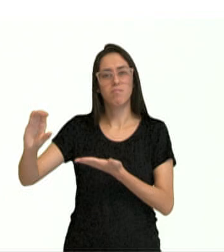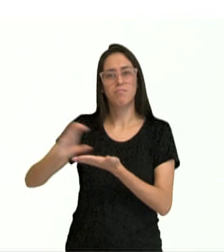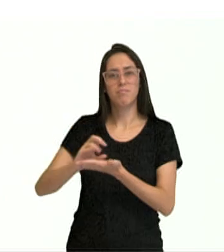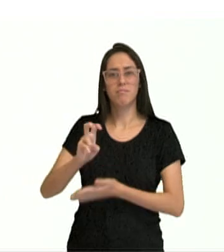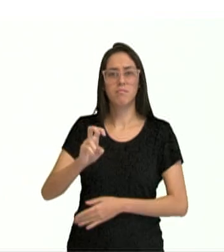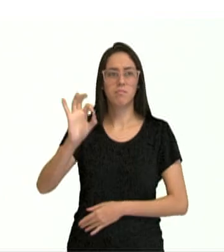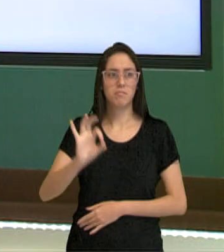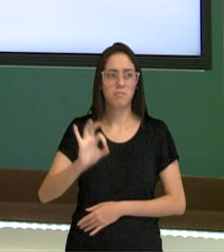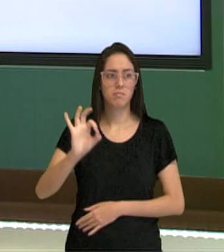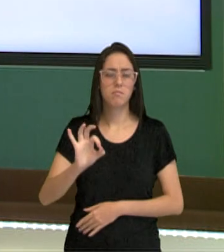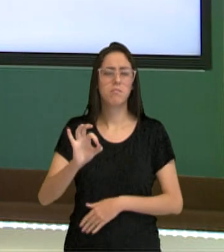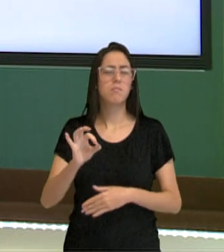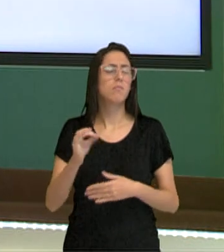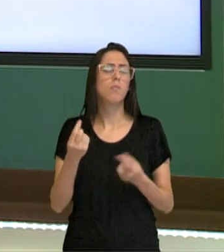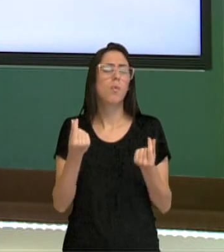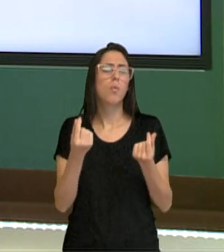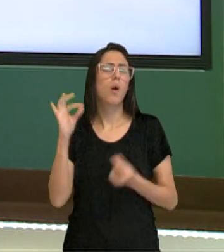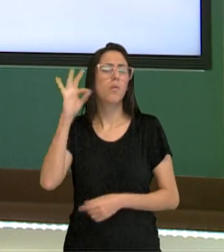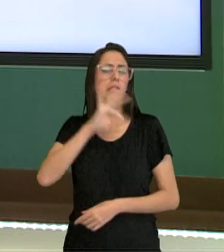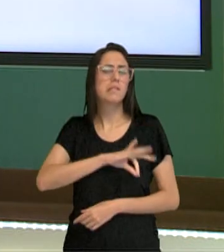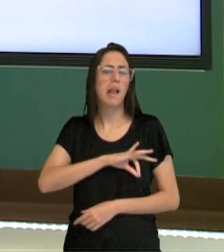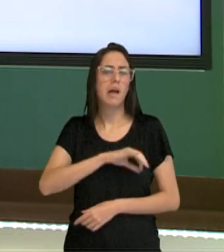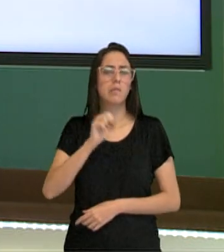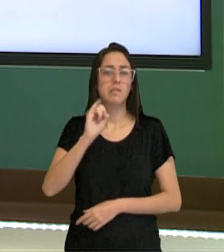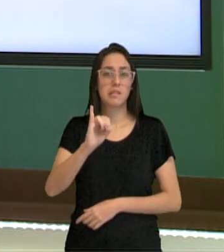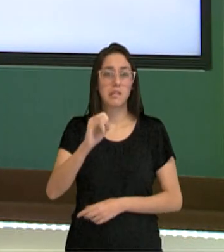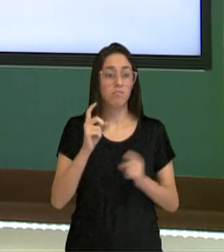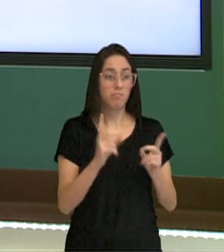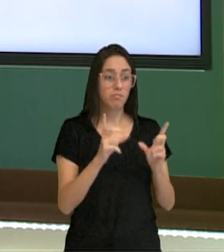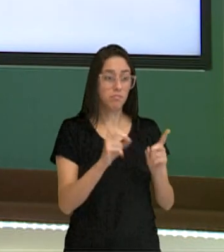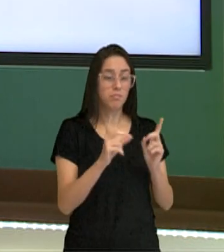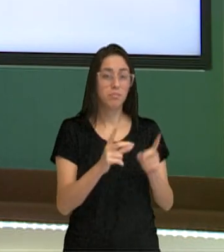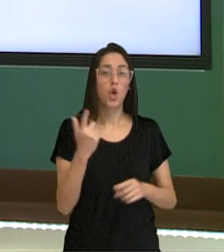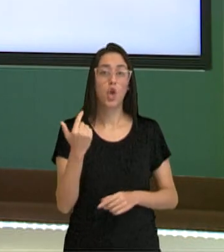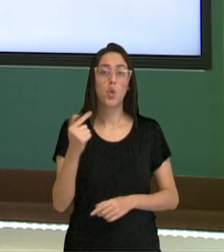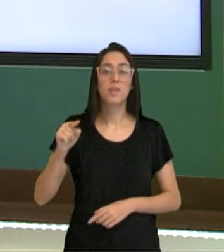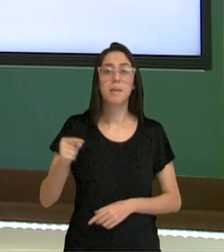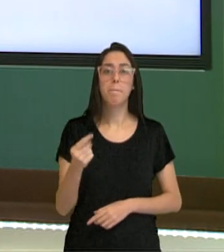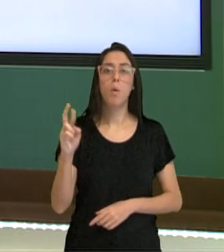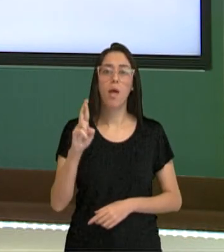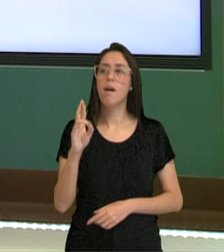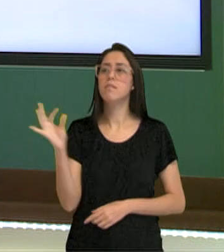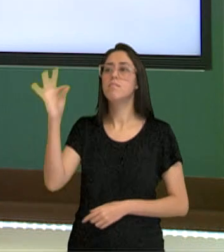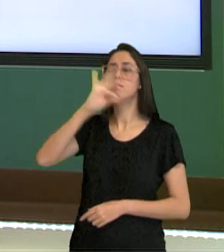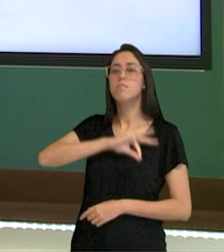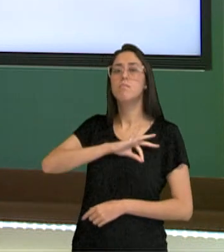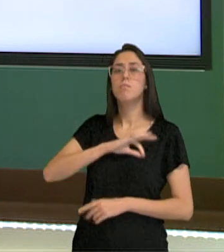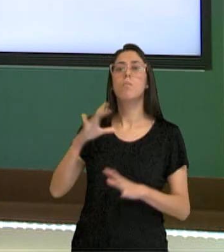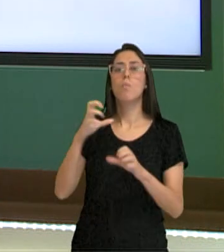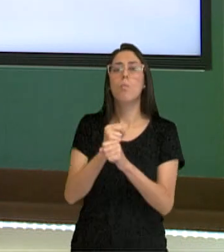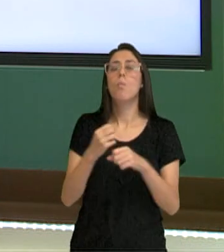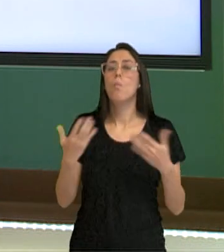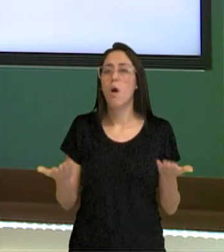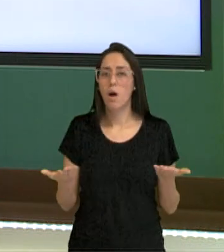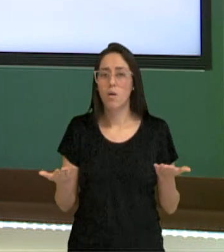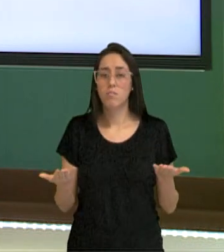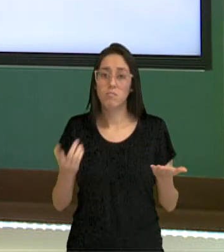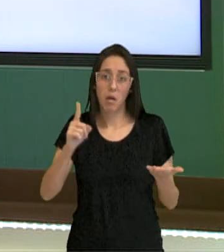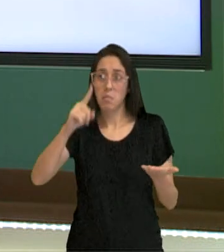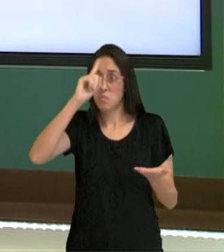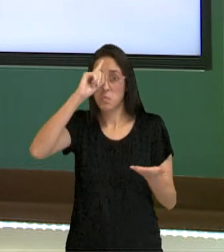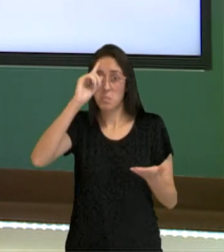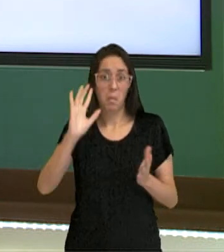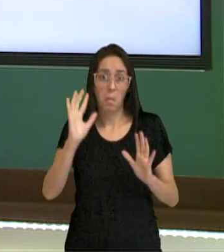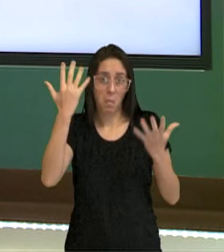vendeu R$ 12.000? É uma situação do cotidiano, não é? É um exemplo. Olha o segundo exemplo aqui, ó.